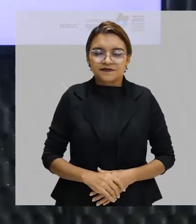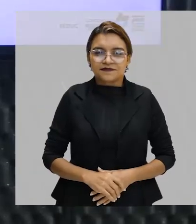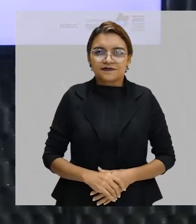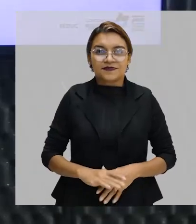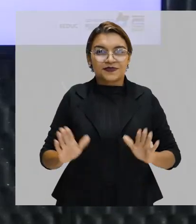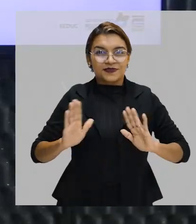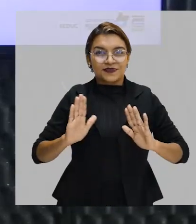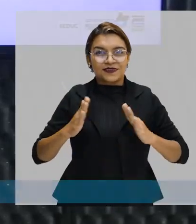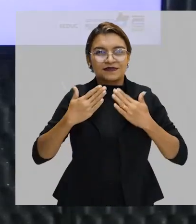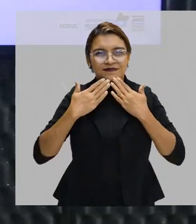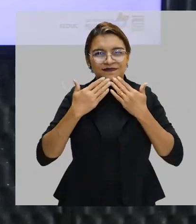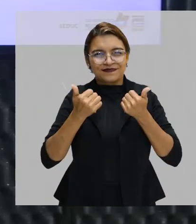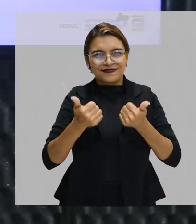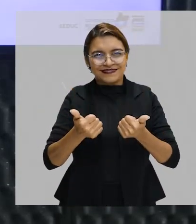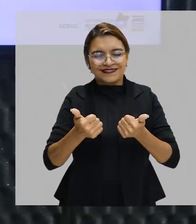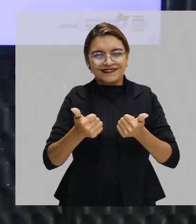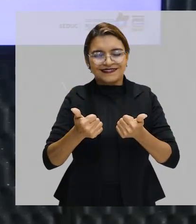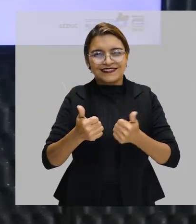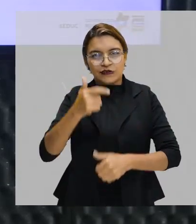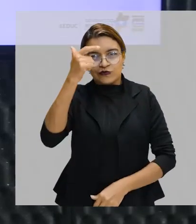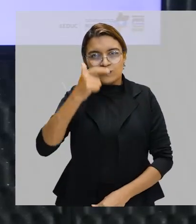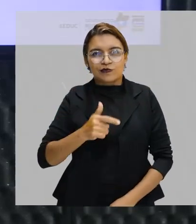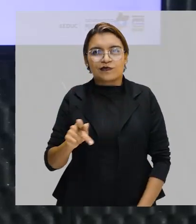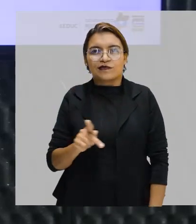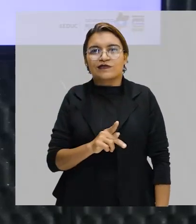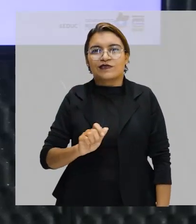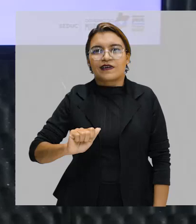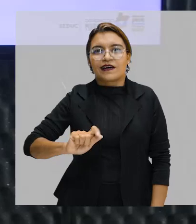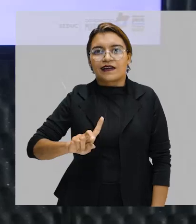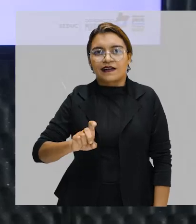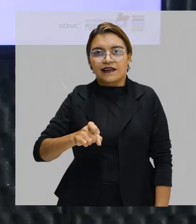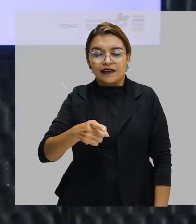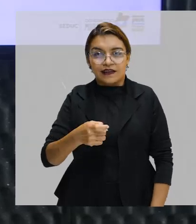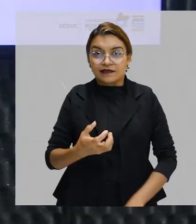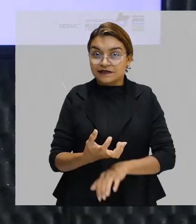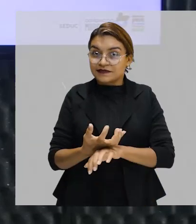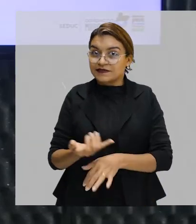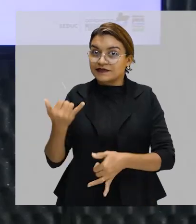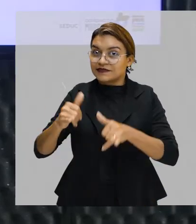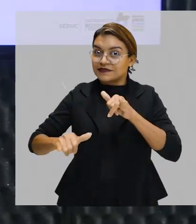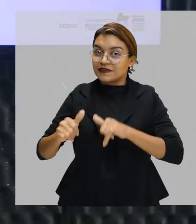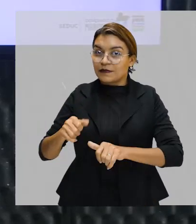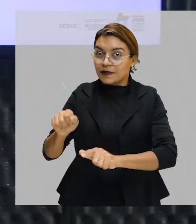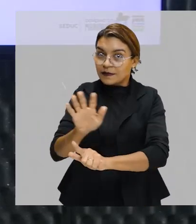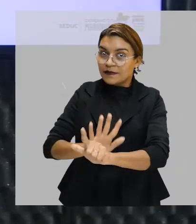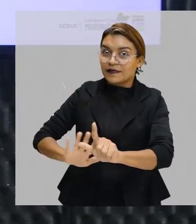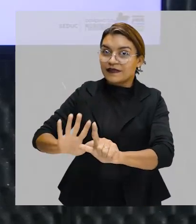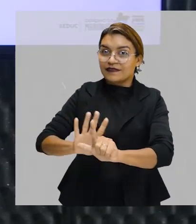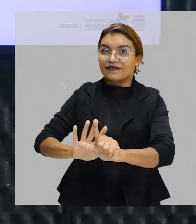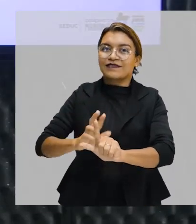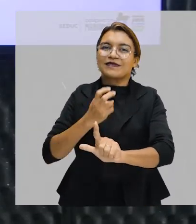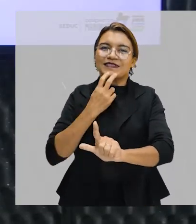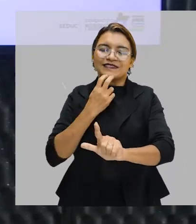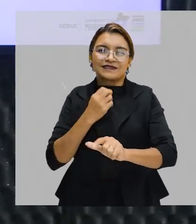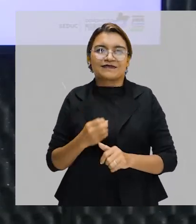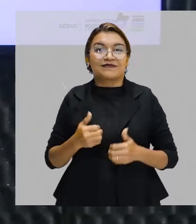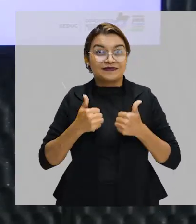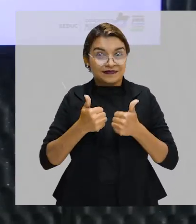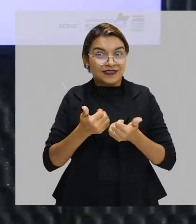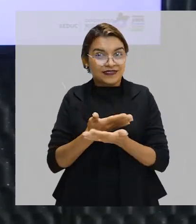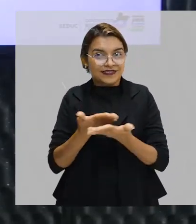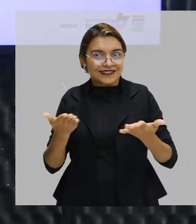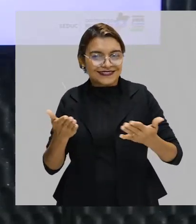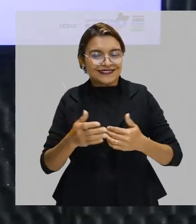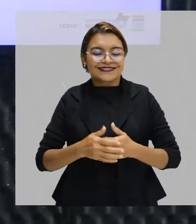Olá, turma! Sejam todos bem-vindos. Professor Alex Ferreira, professor de Química da plataforma Gonçalves Dias. Tudo bem com vocês? Bom, espero